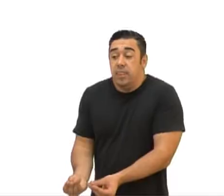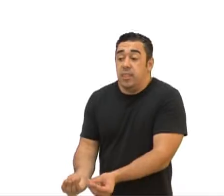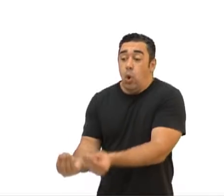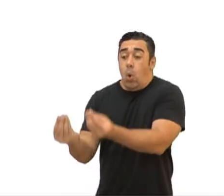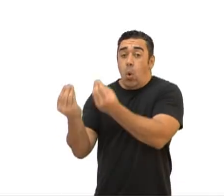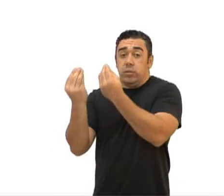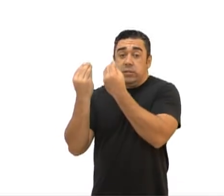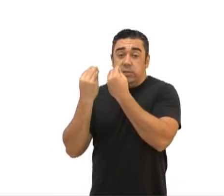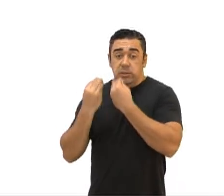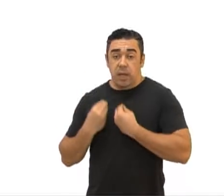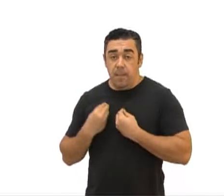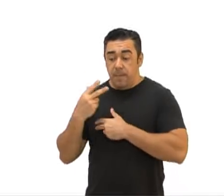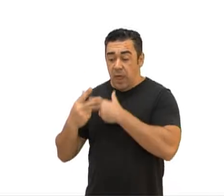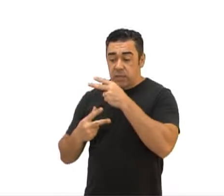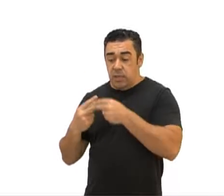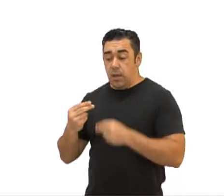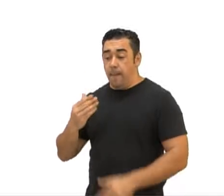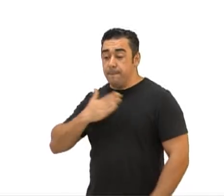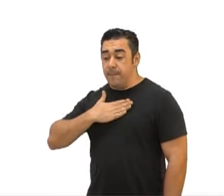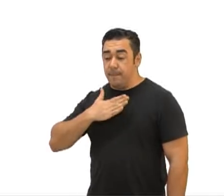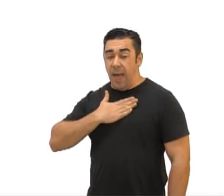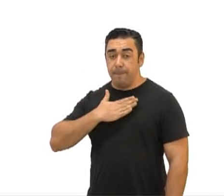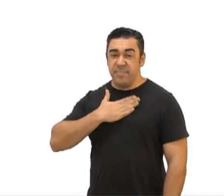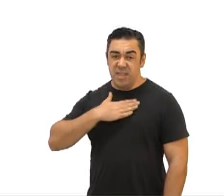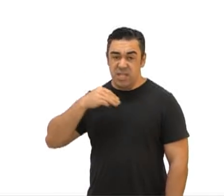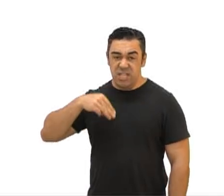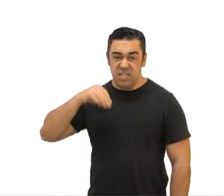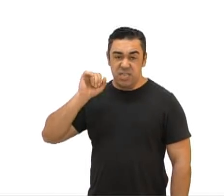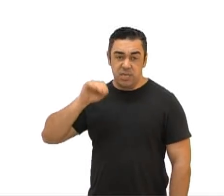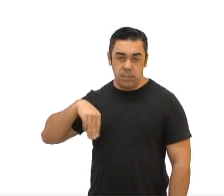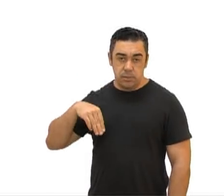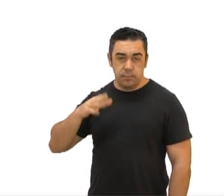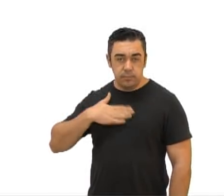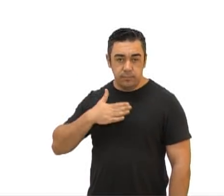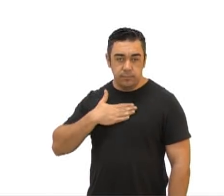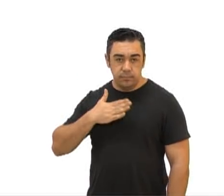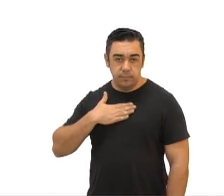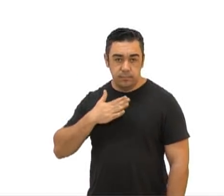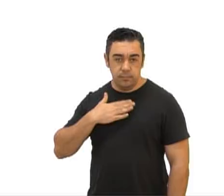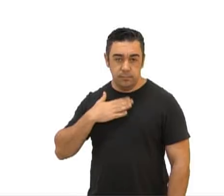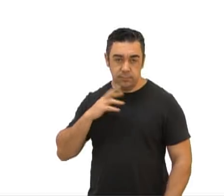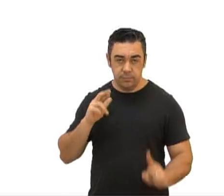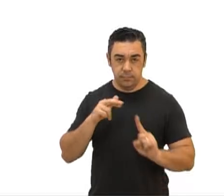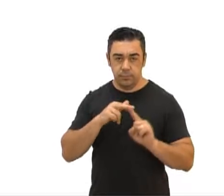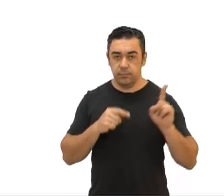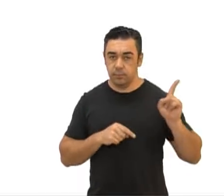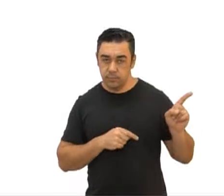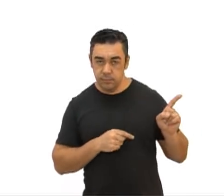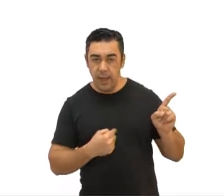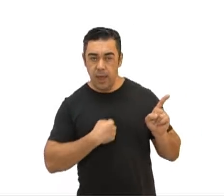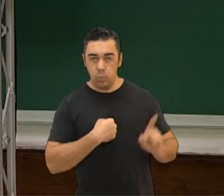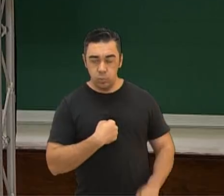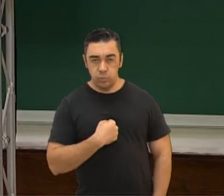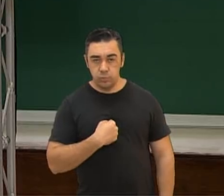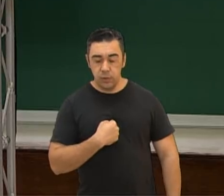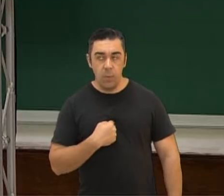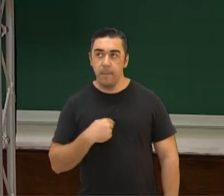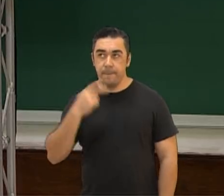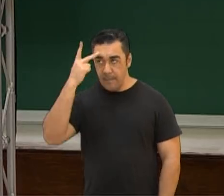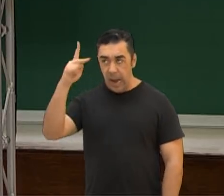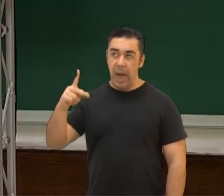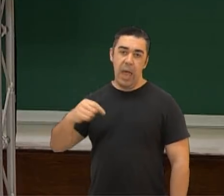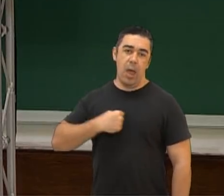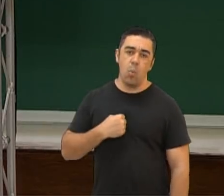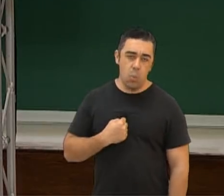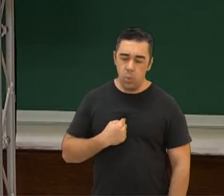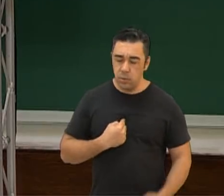Esse mim é um pronome oblíquo tônico, né? Utilizado correspondente ao eu. Né? Se é para eu, não, eu vou dizer ele trouxe